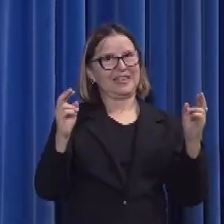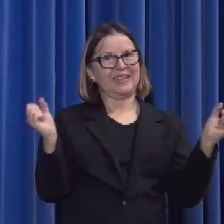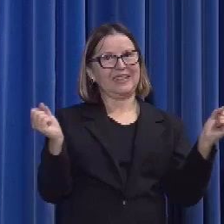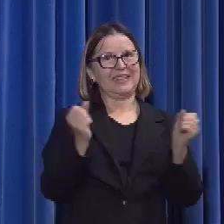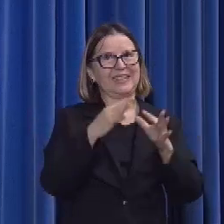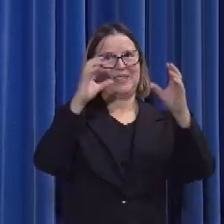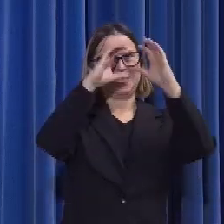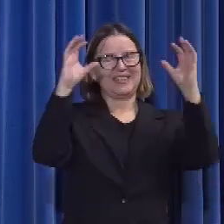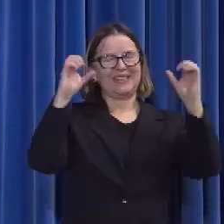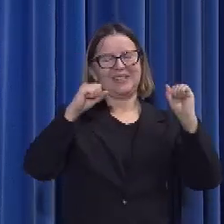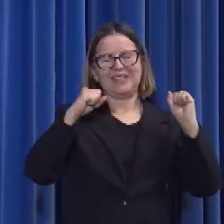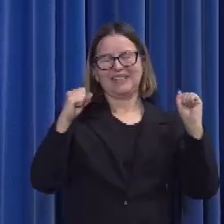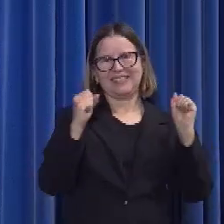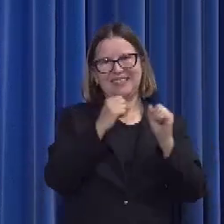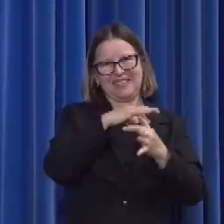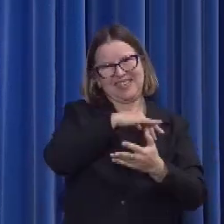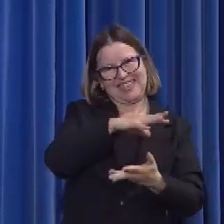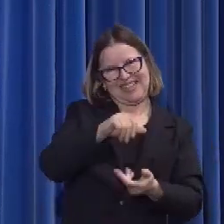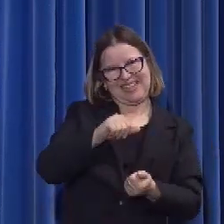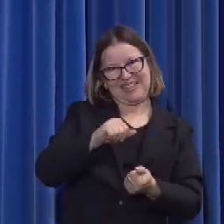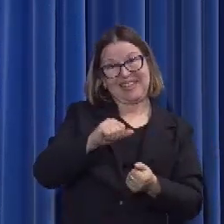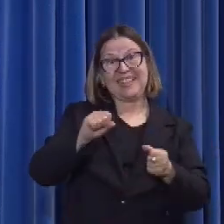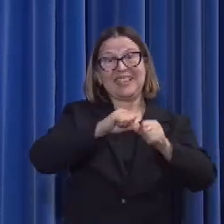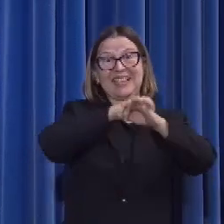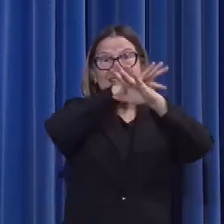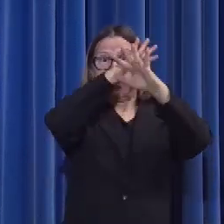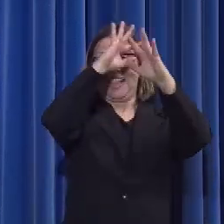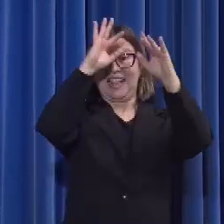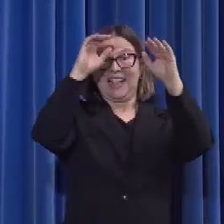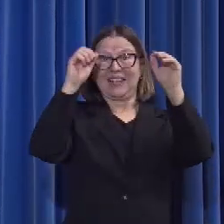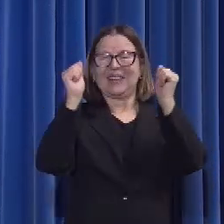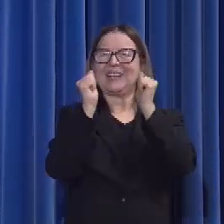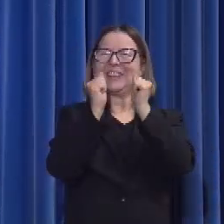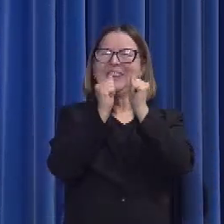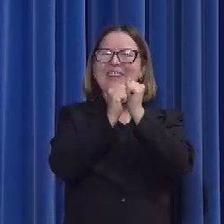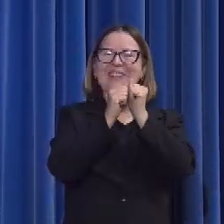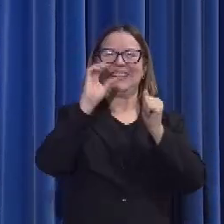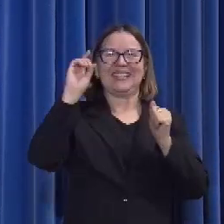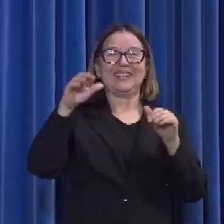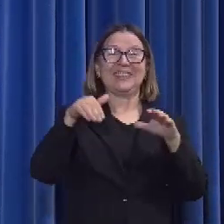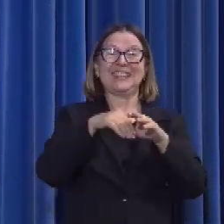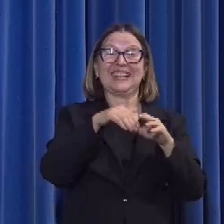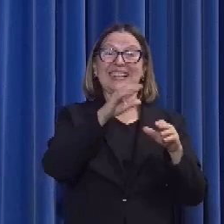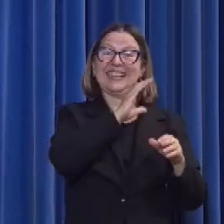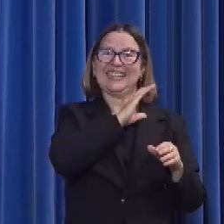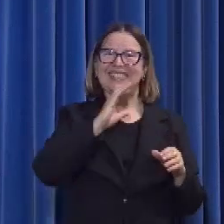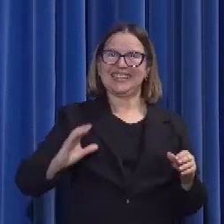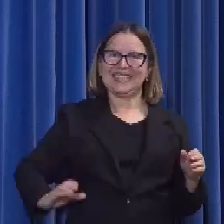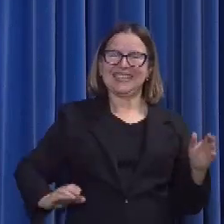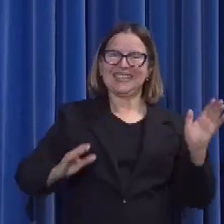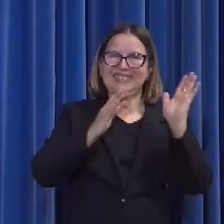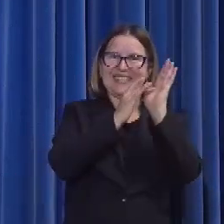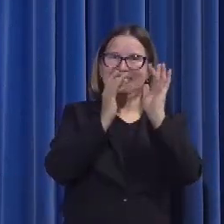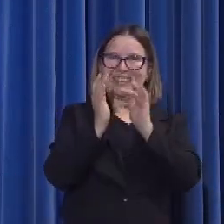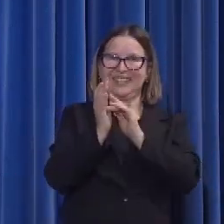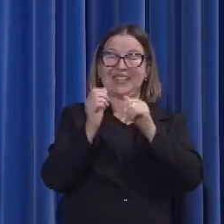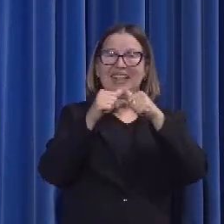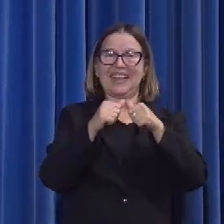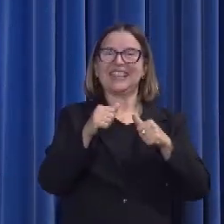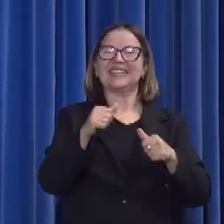terra, e a glória que nos aguarda com Deus em Cristo Jesus. Essa é a nossa